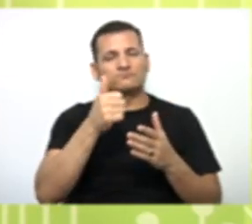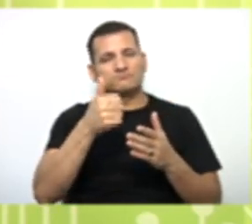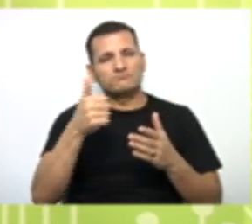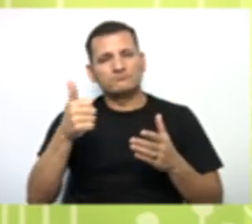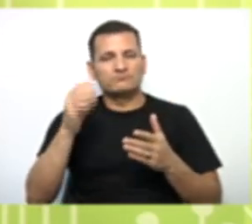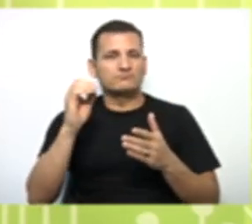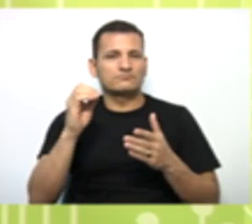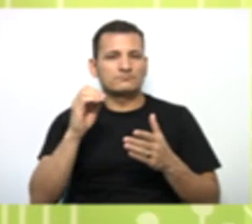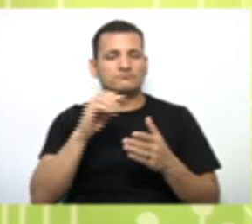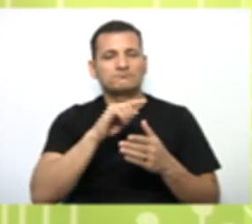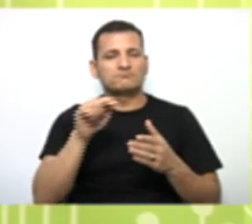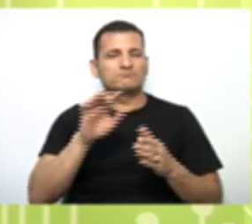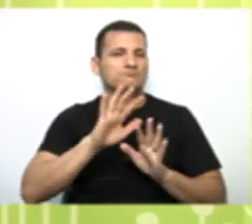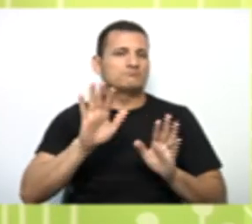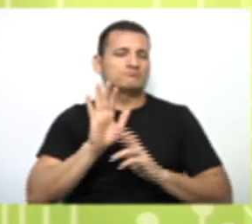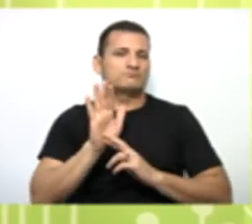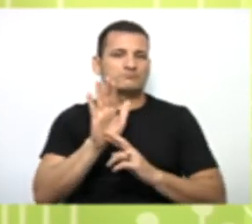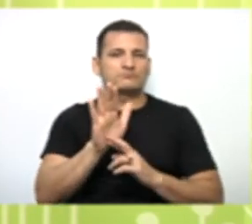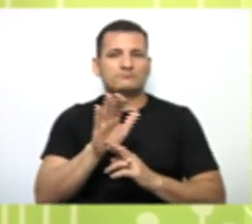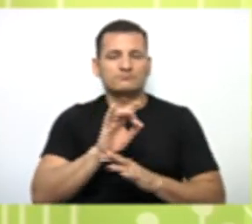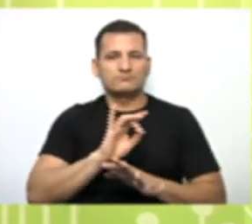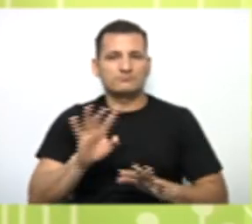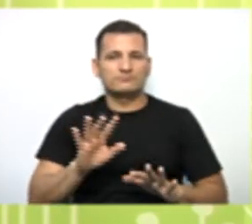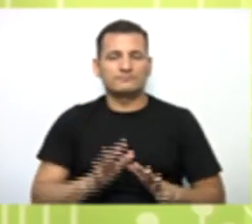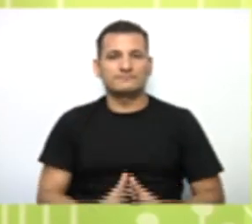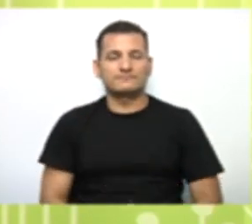0, né? É uma convenção. Né?